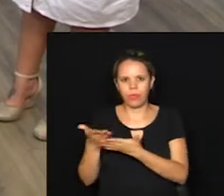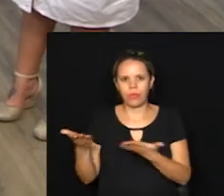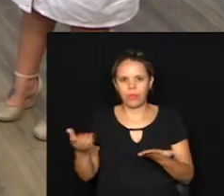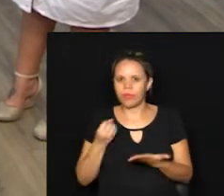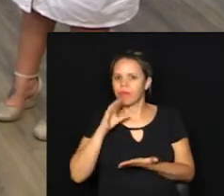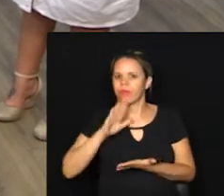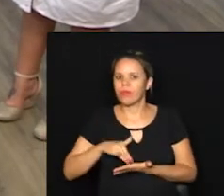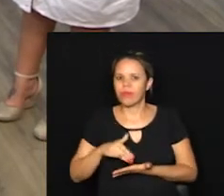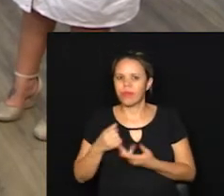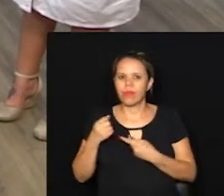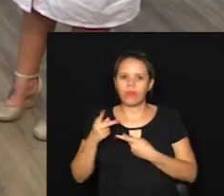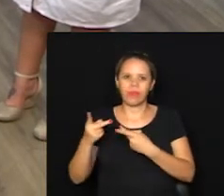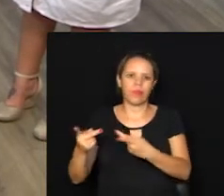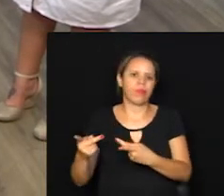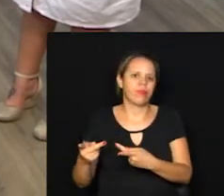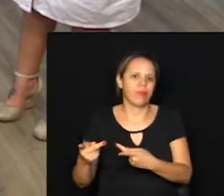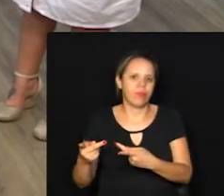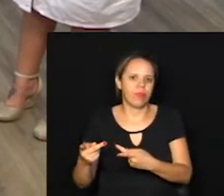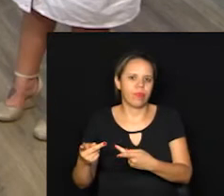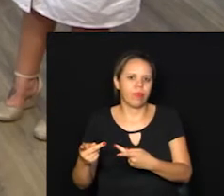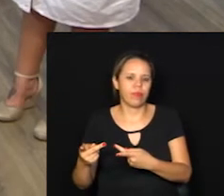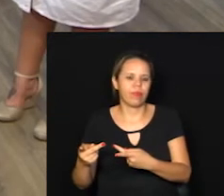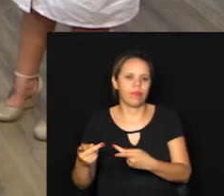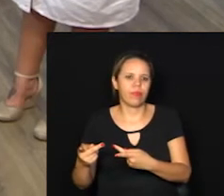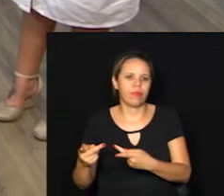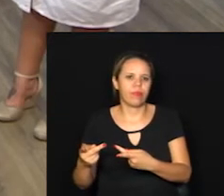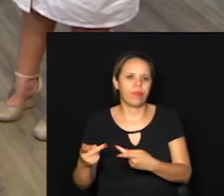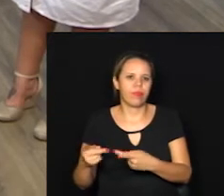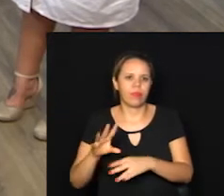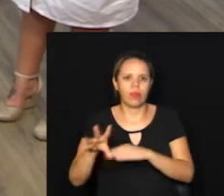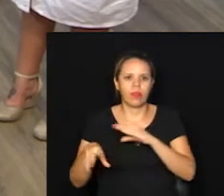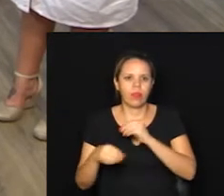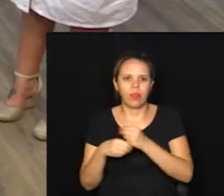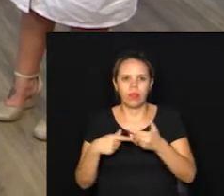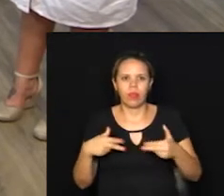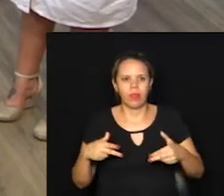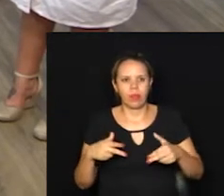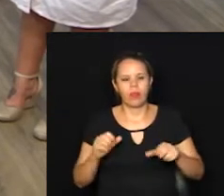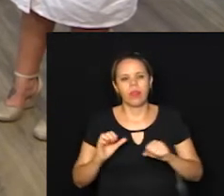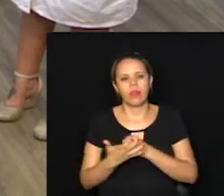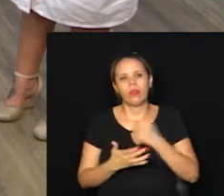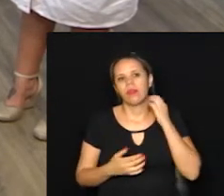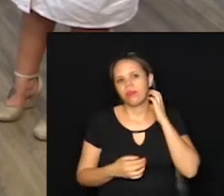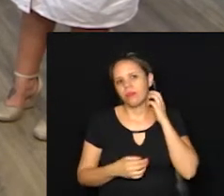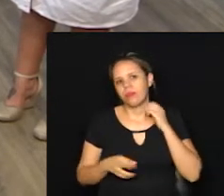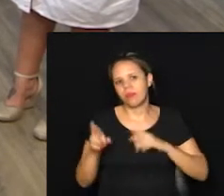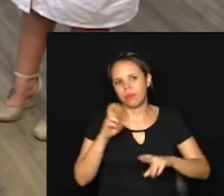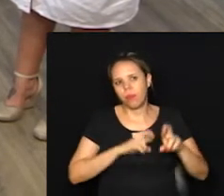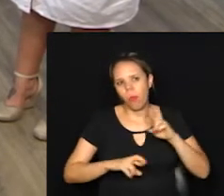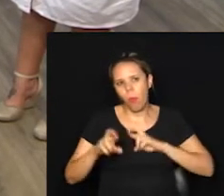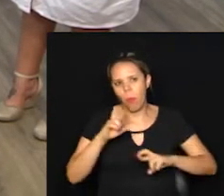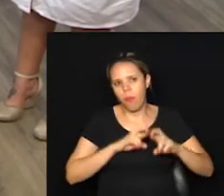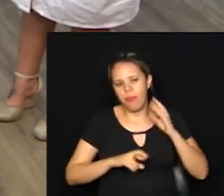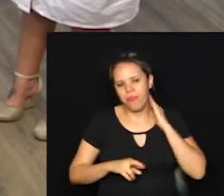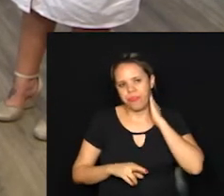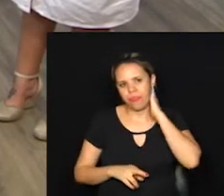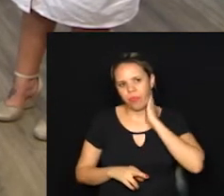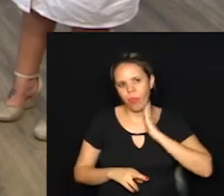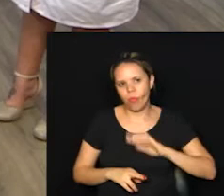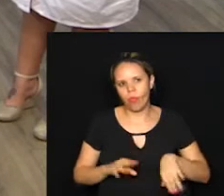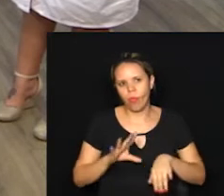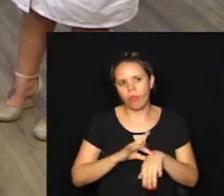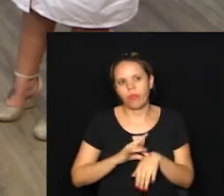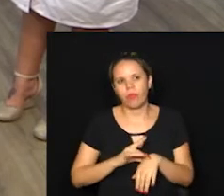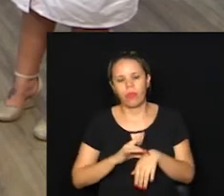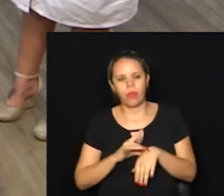Boa tarde, seja bem-vinda, Mina Abreu, com aquela atualização de casos diários. A gente vai monitorando aí como está a doença